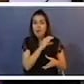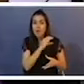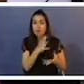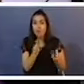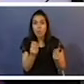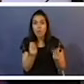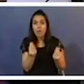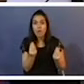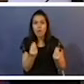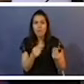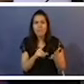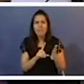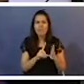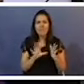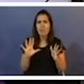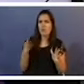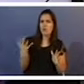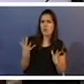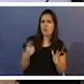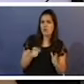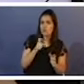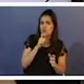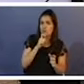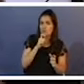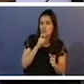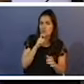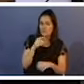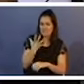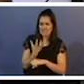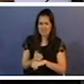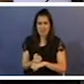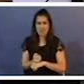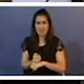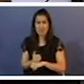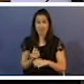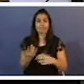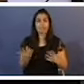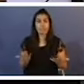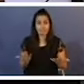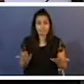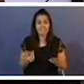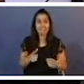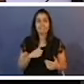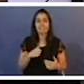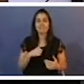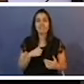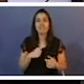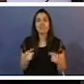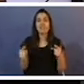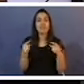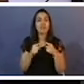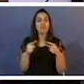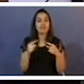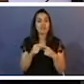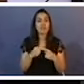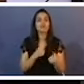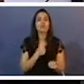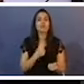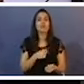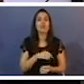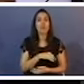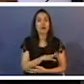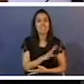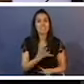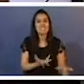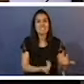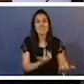e tem hora que fica tão frio às vezes está tão seco isso tudo tem ligação com essas queimadas